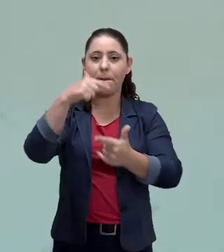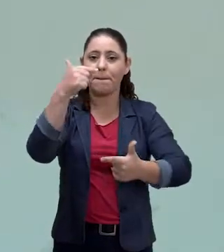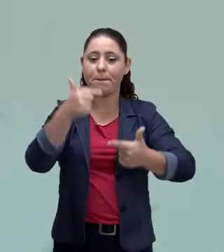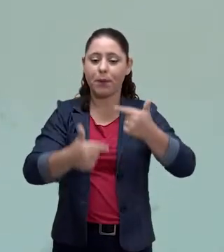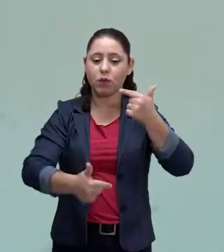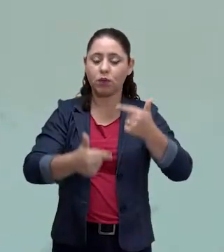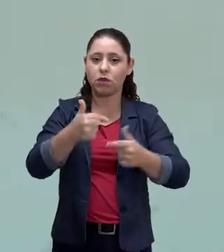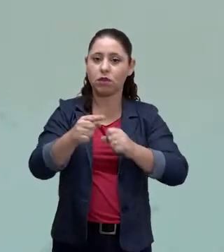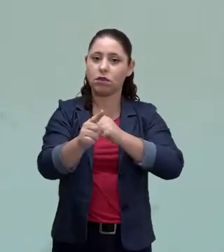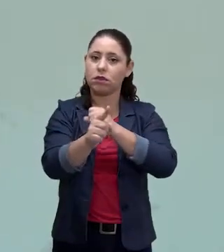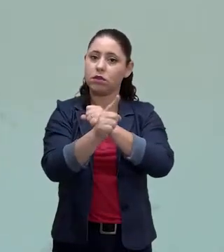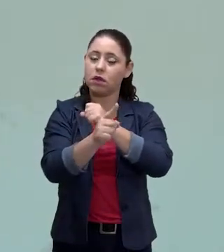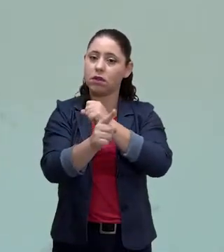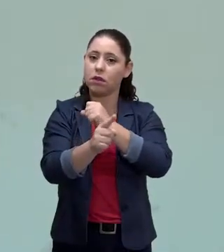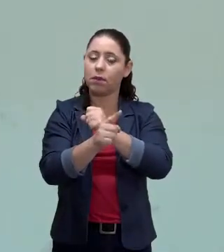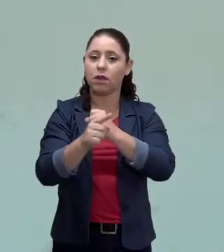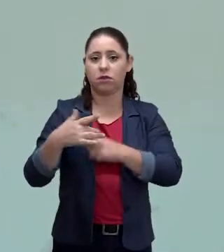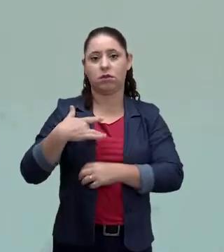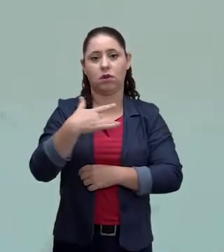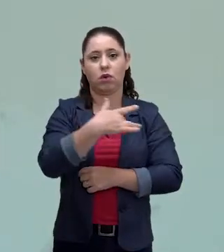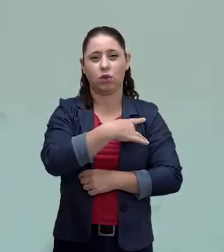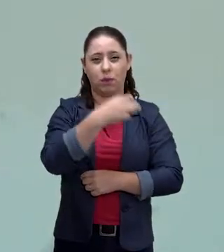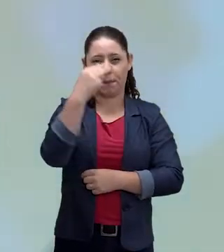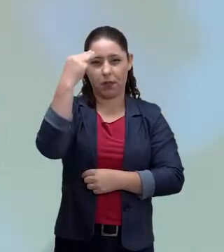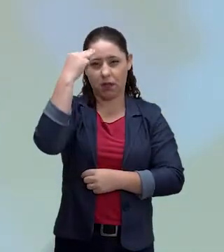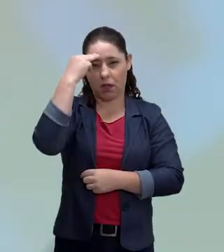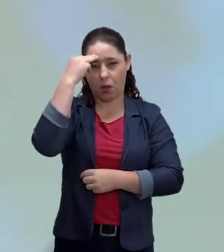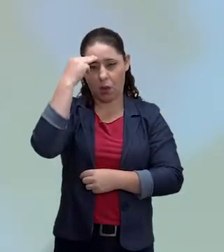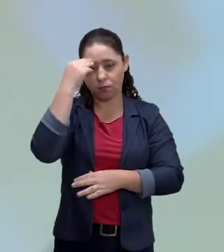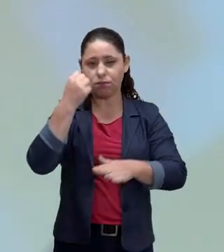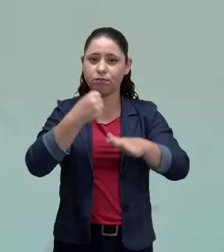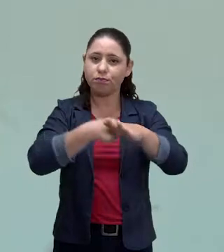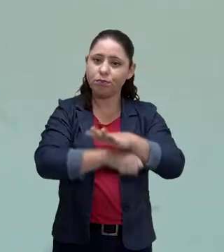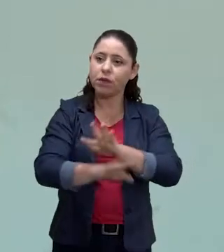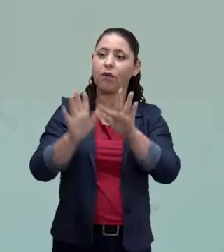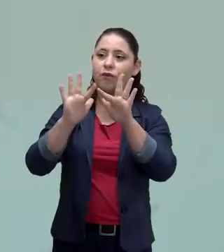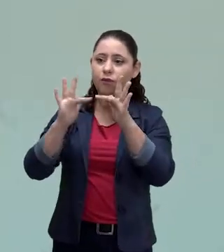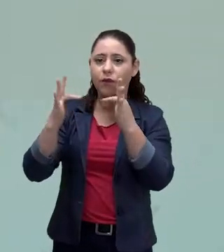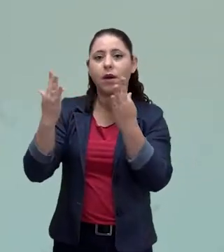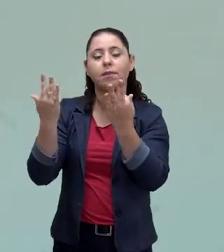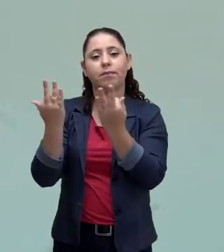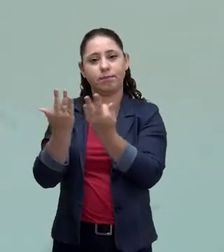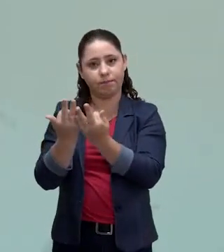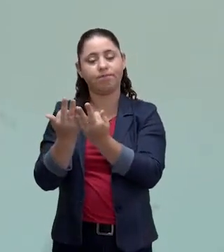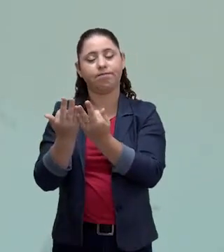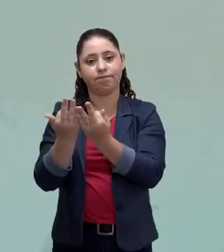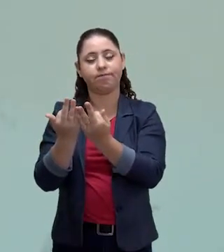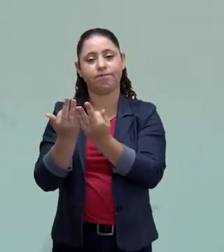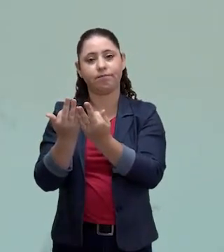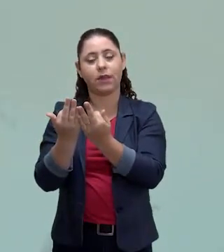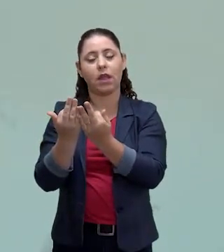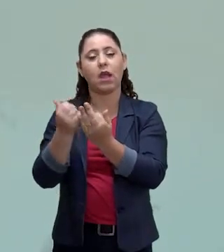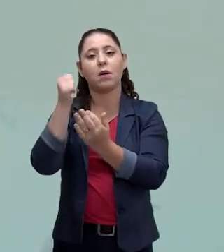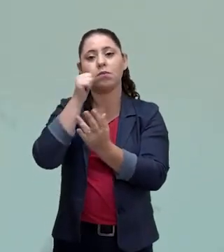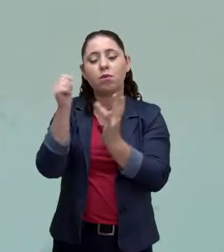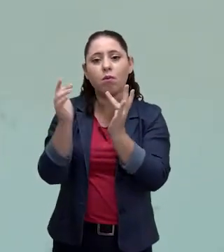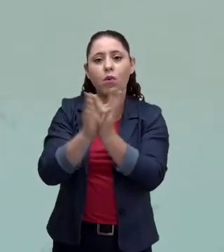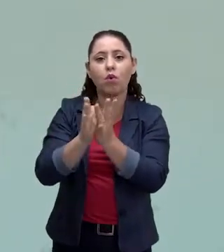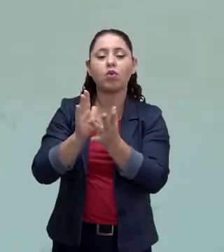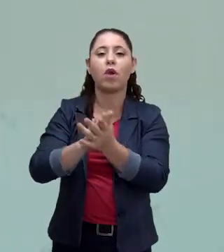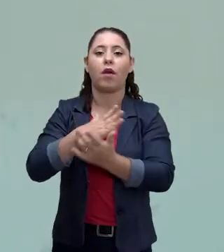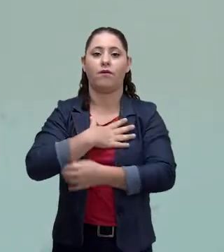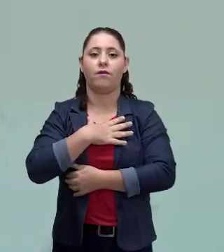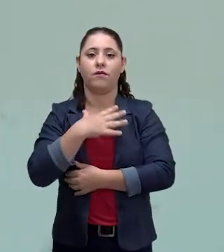a política de atendimento em saúde mental, que inclui os parentes, os familiares,